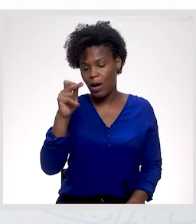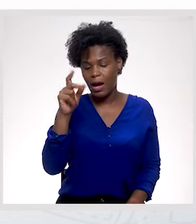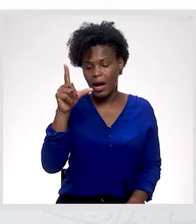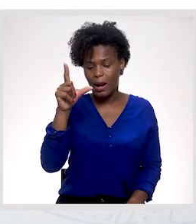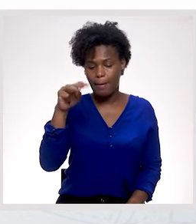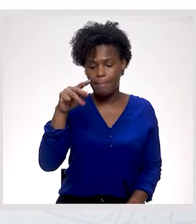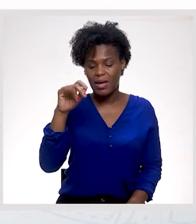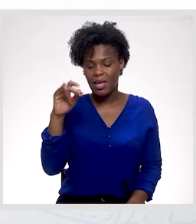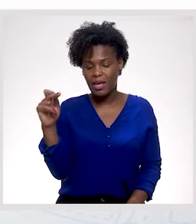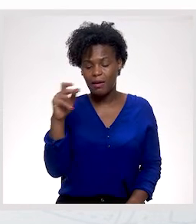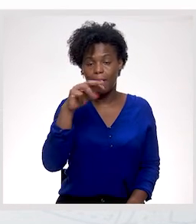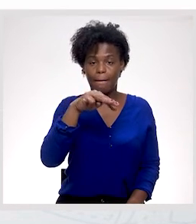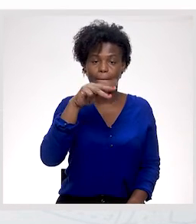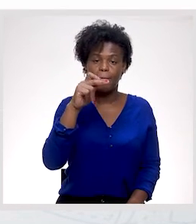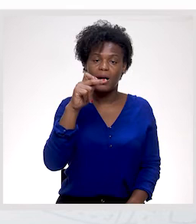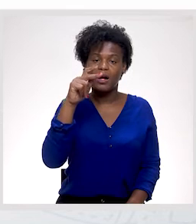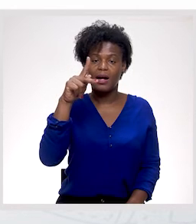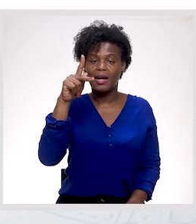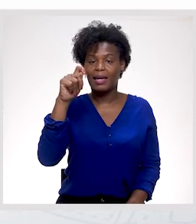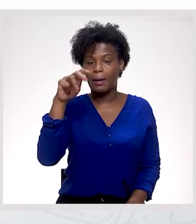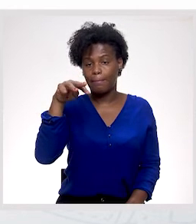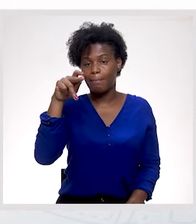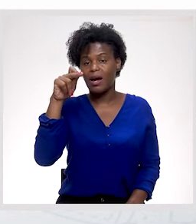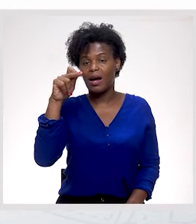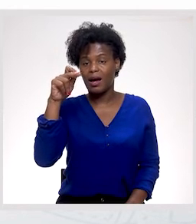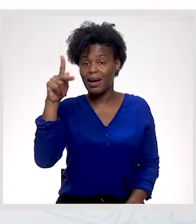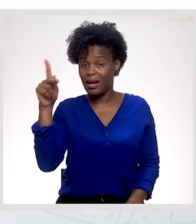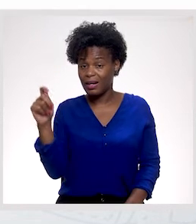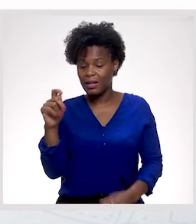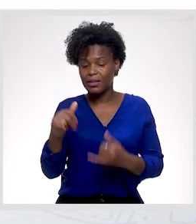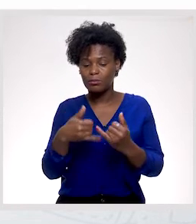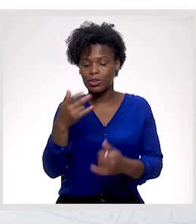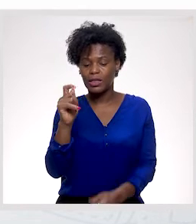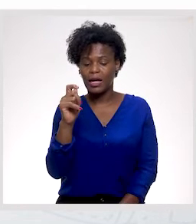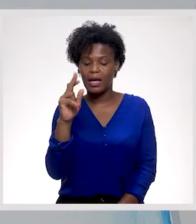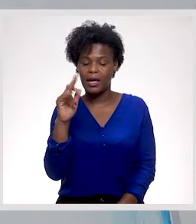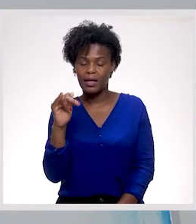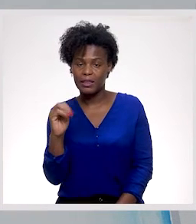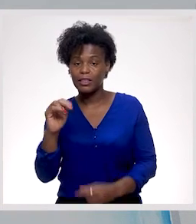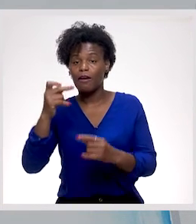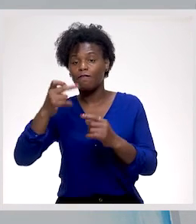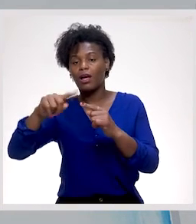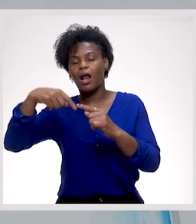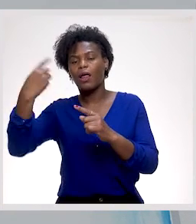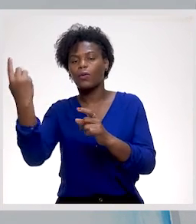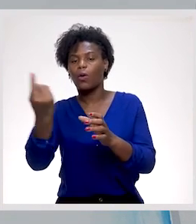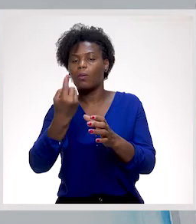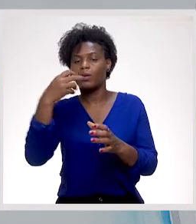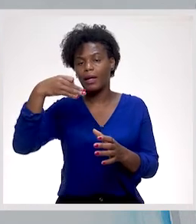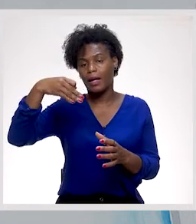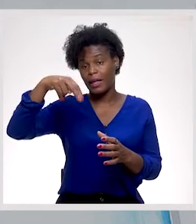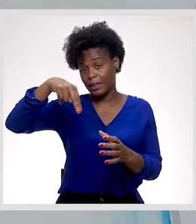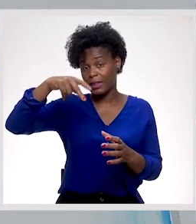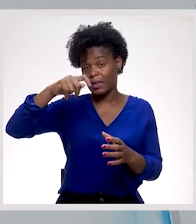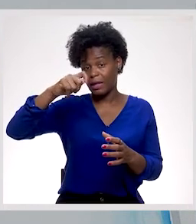e Eris, que ficam para além da órbita de Neptuno. Localizam-se na cintura